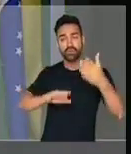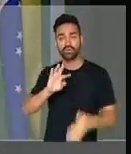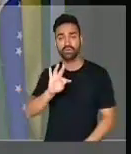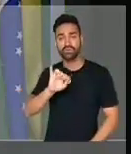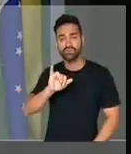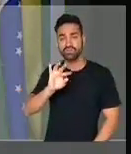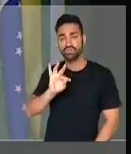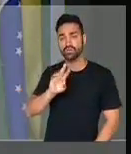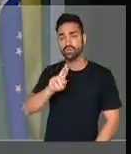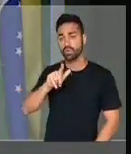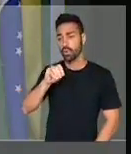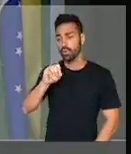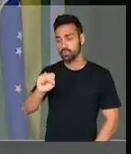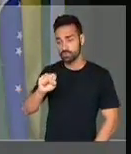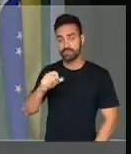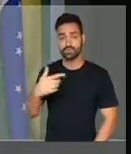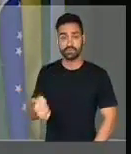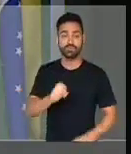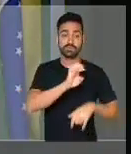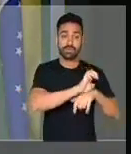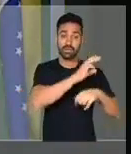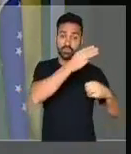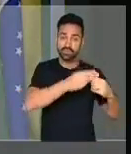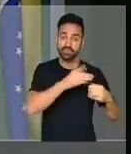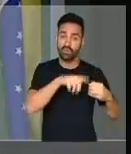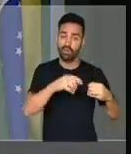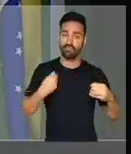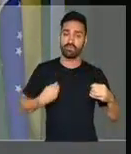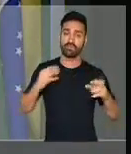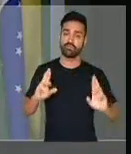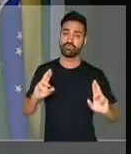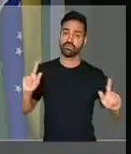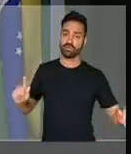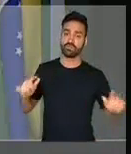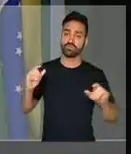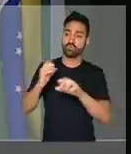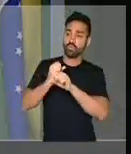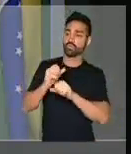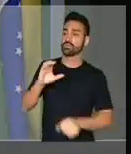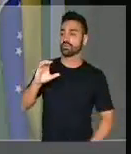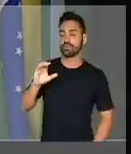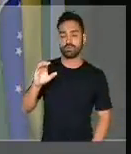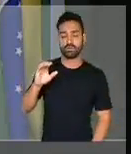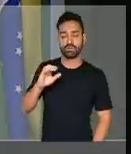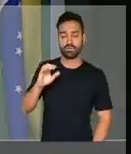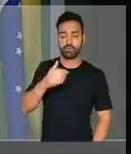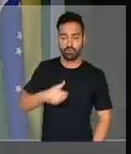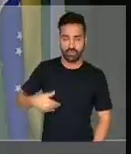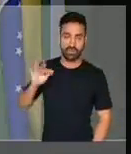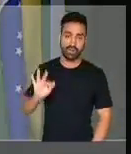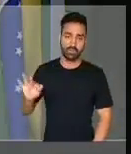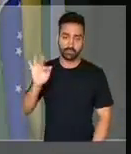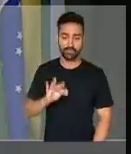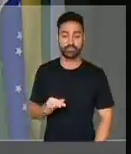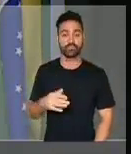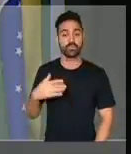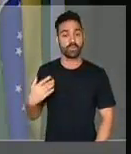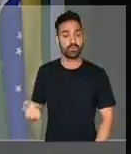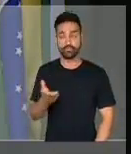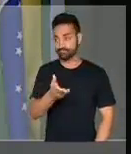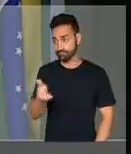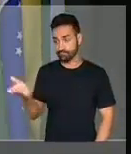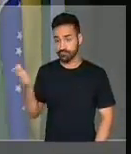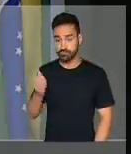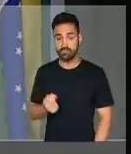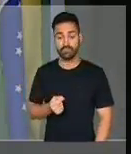títulos, e com os estados e municípios de uma forma diferente. Então, meu caro Lipe, minha cara